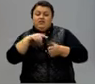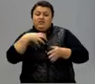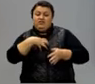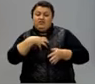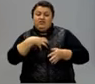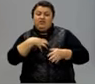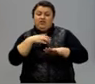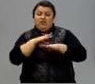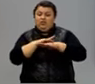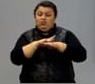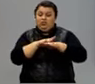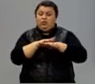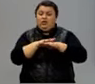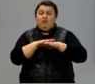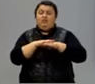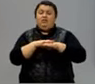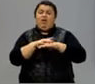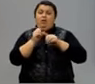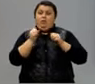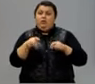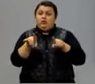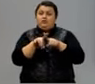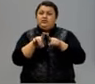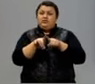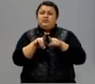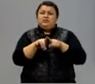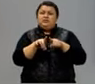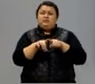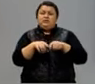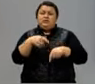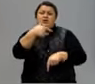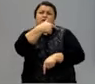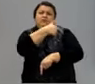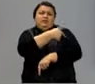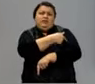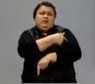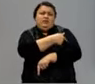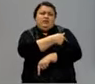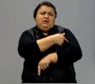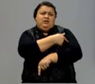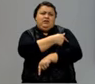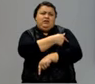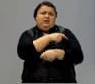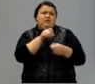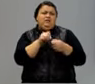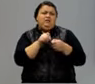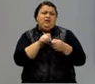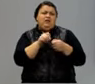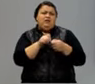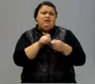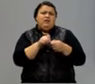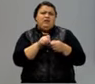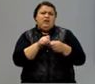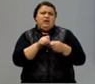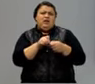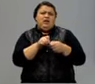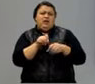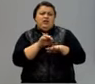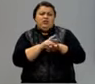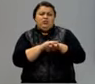né? Pode também, a vacina, ela pode também fazer com que os sintomas sejam